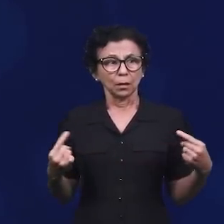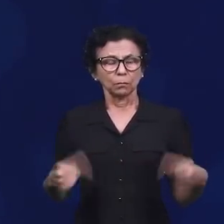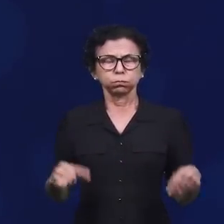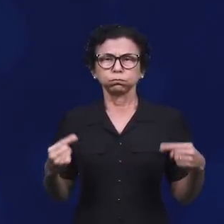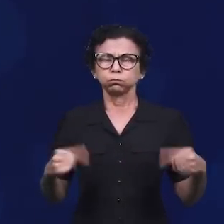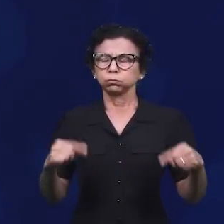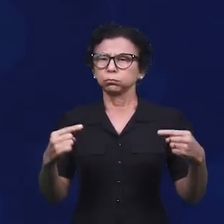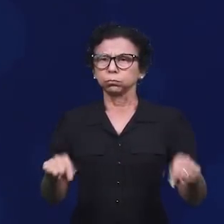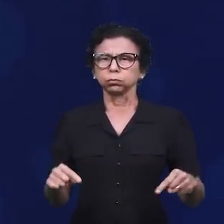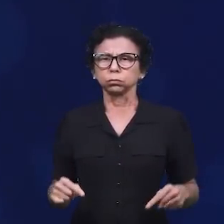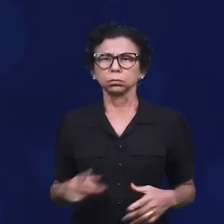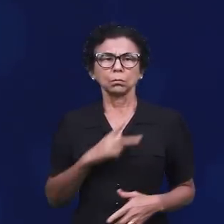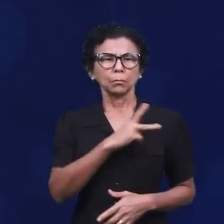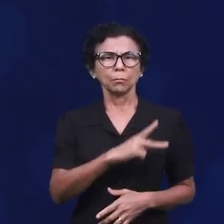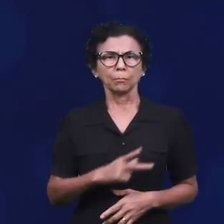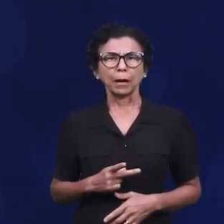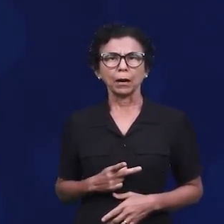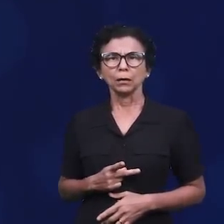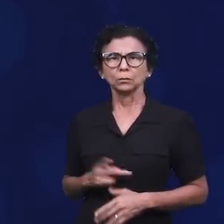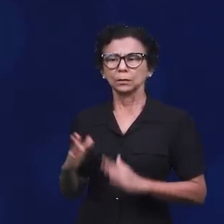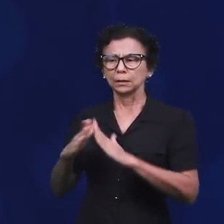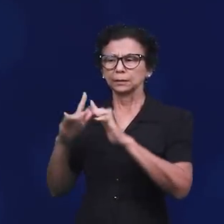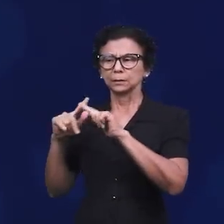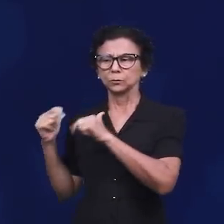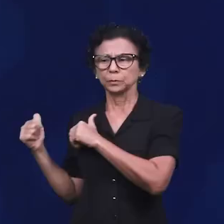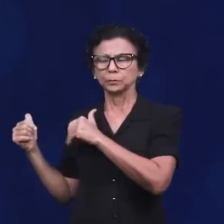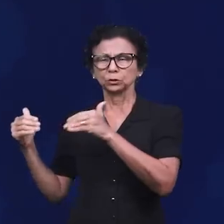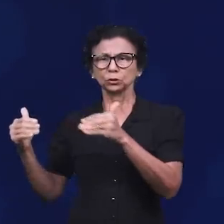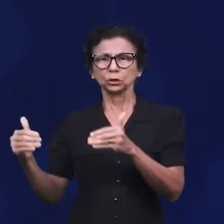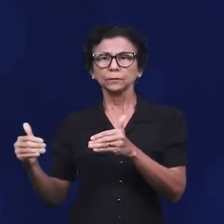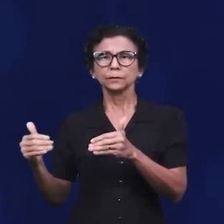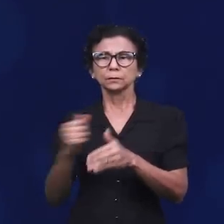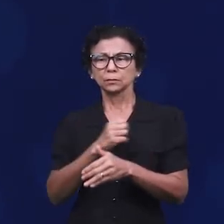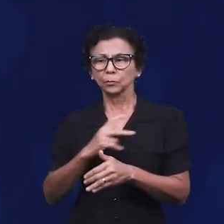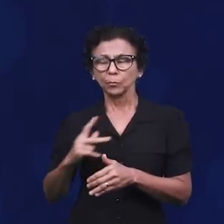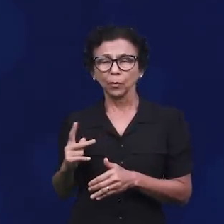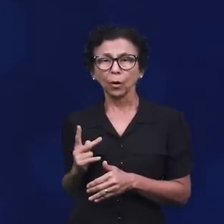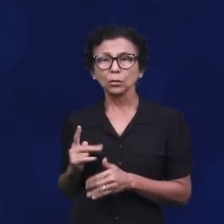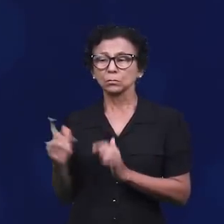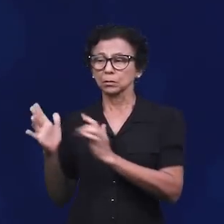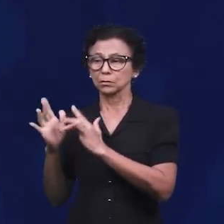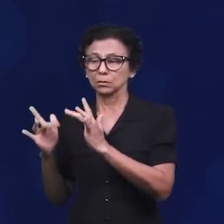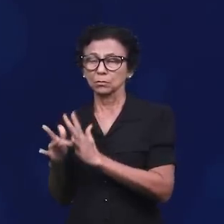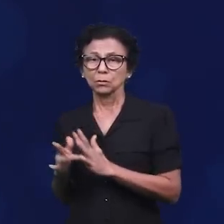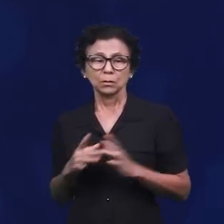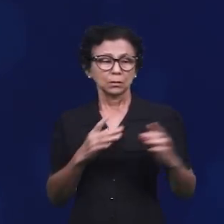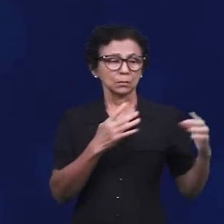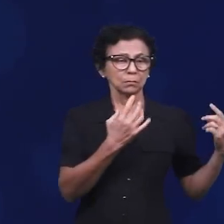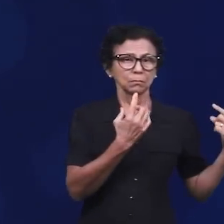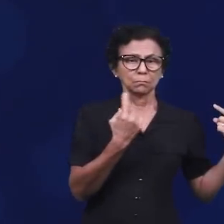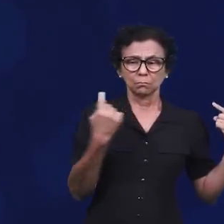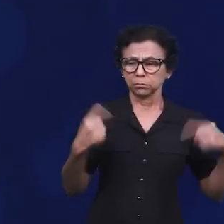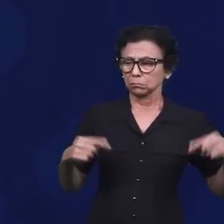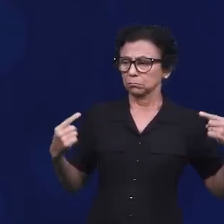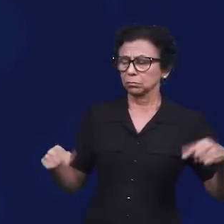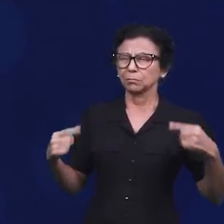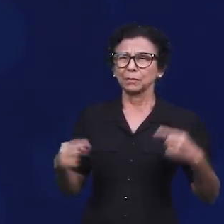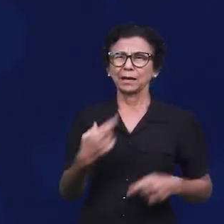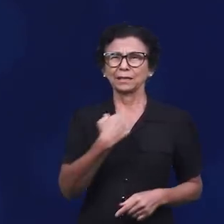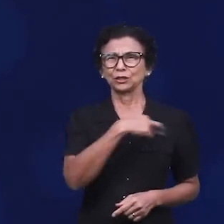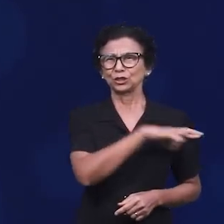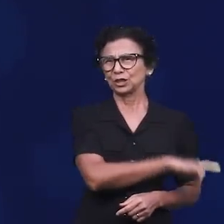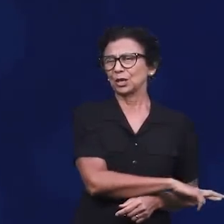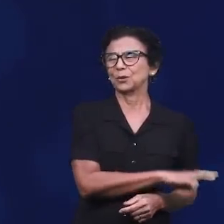que Paulo teve, as grandes oposições do Senhor Jesus, que foram colocadas diante dele. Eram os fariseus tentando,